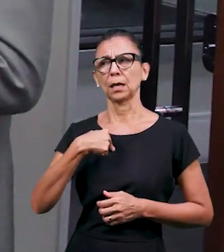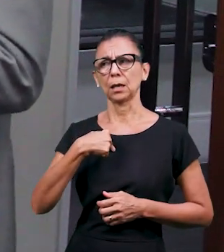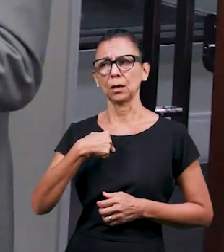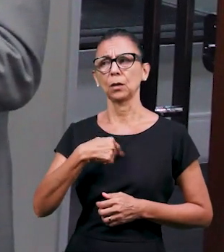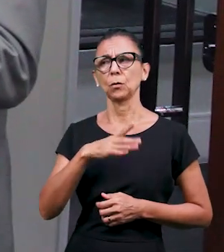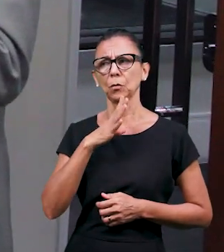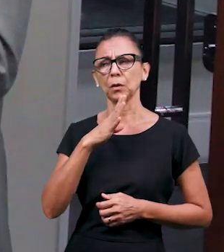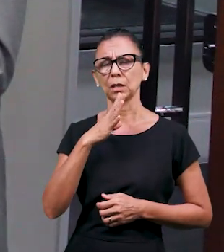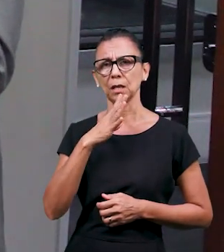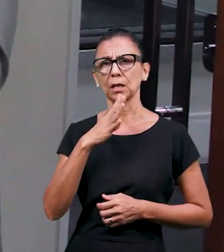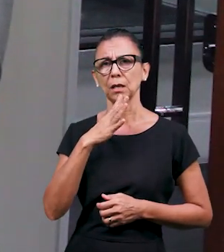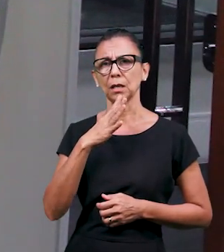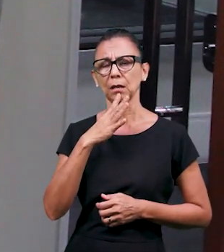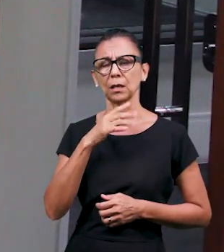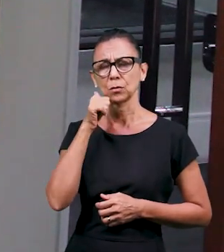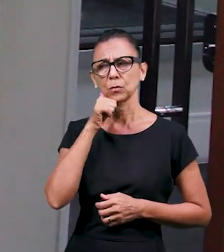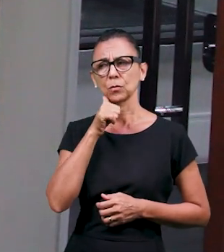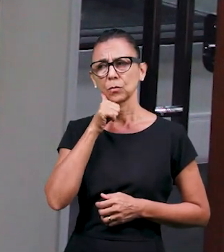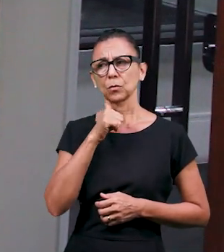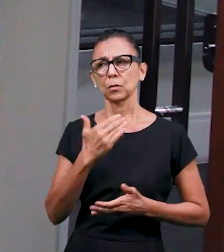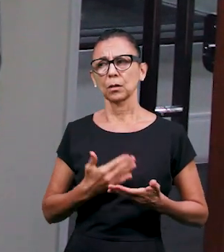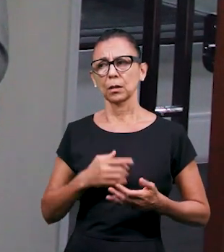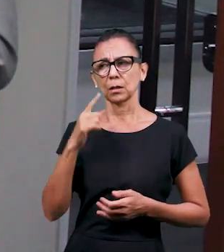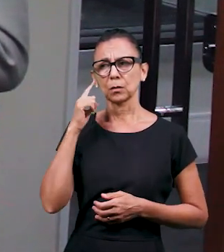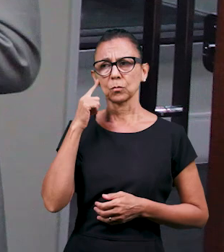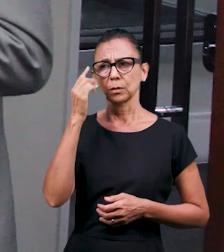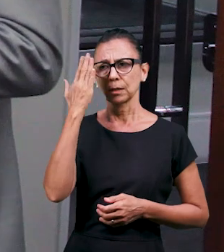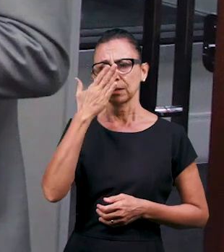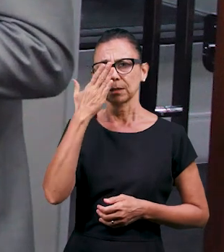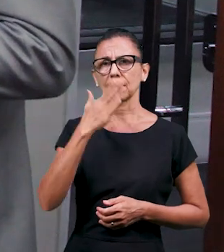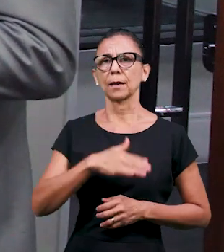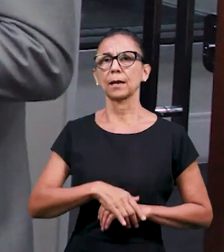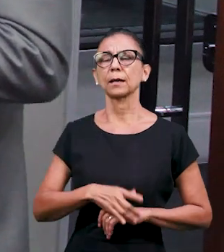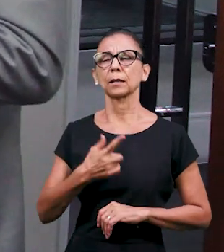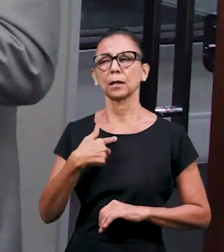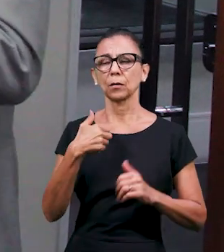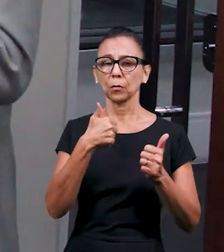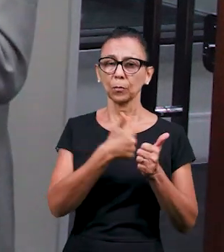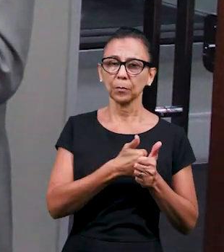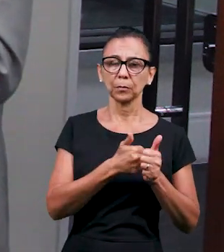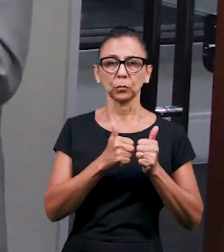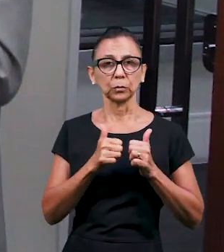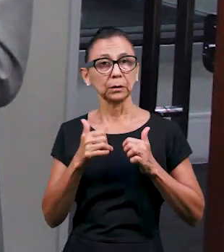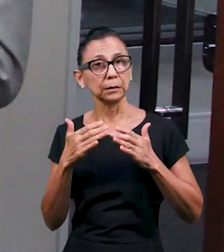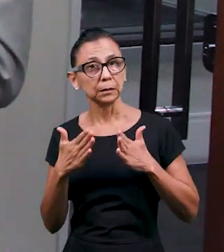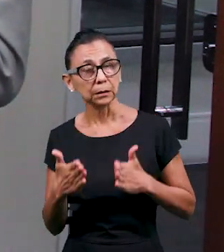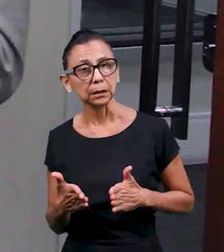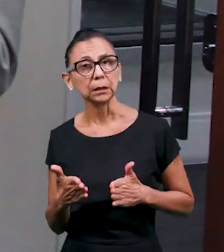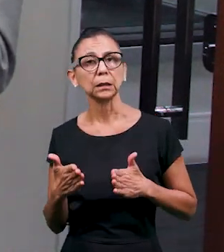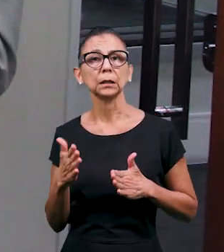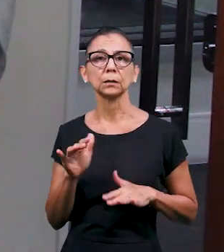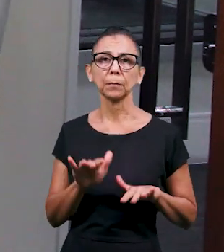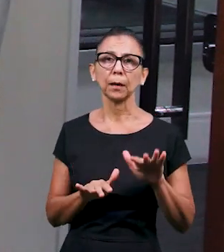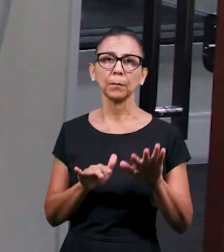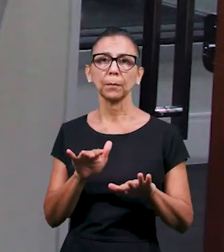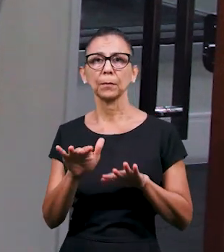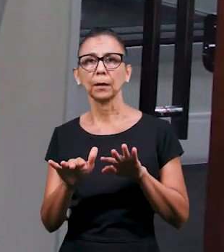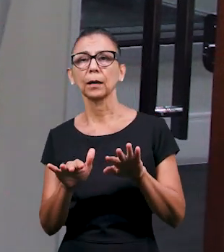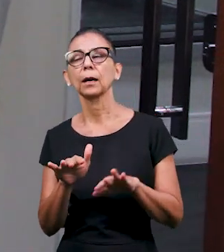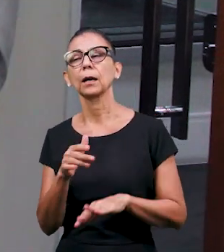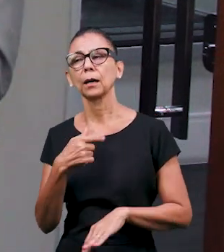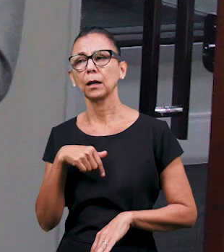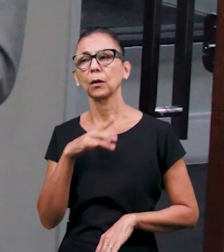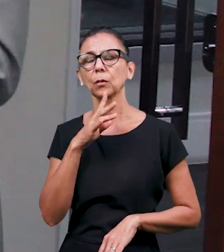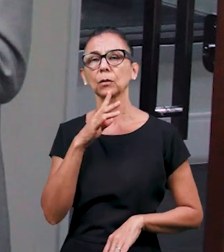Inclusive eu tive a oportunidade de ser pastor dela, né? Eu conheço a Raquel e tive a oportunidade de acompanhar o início dela,